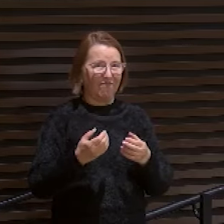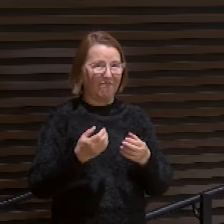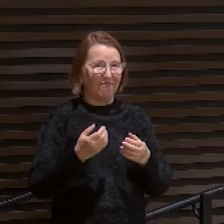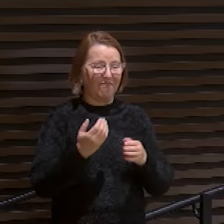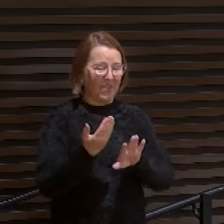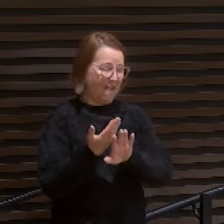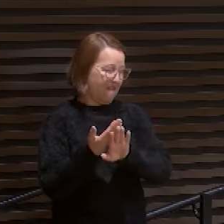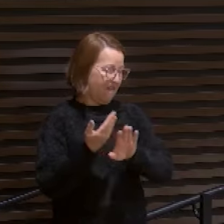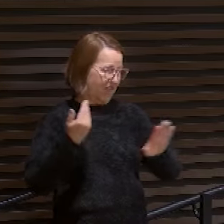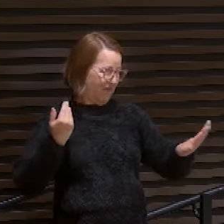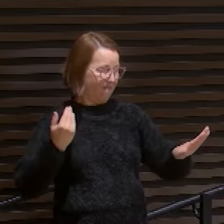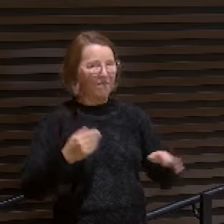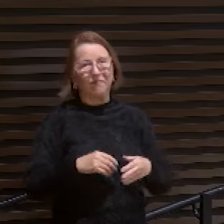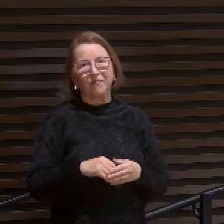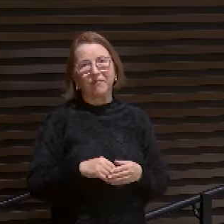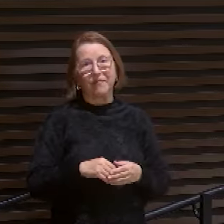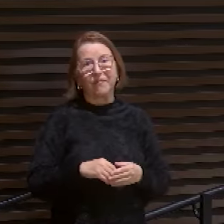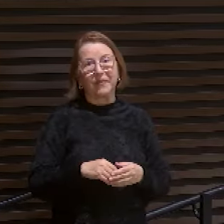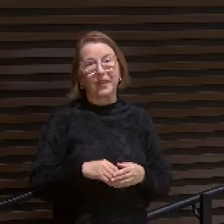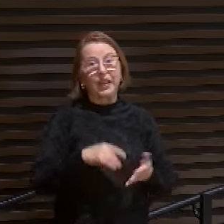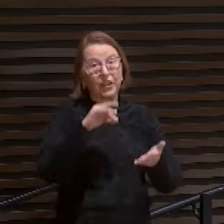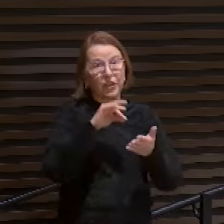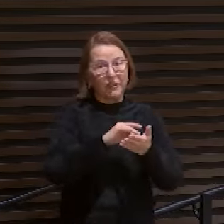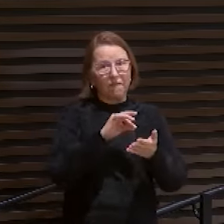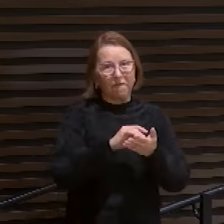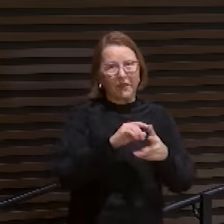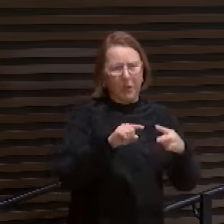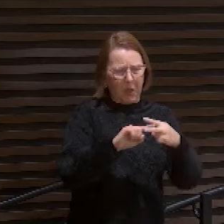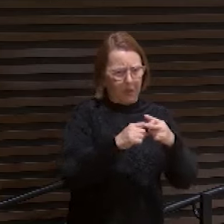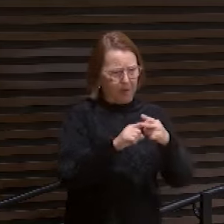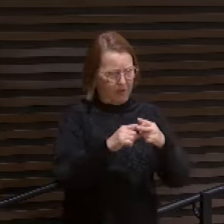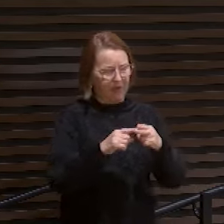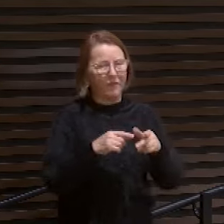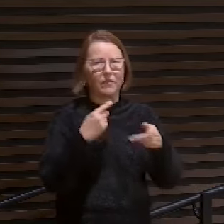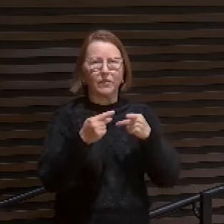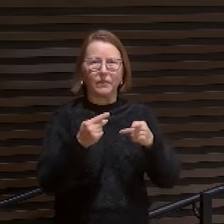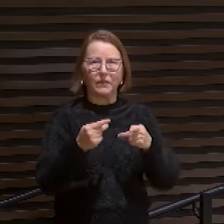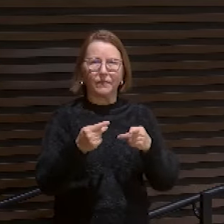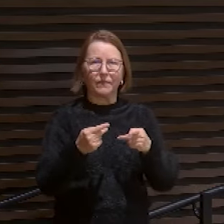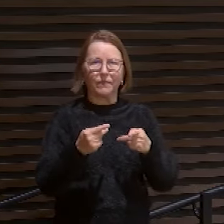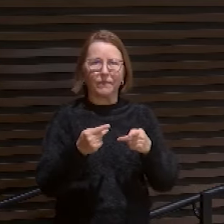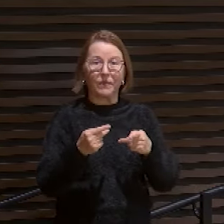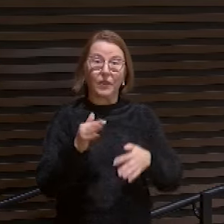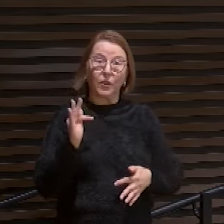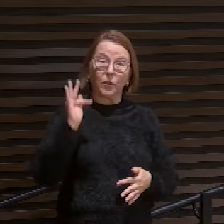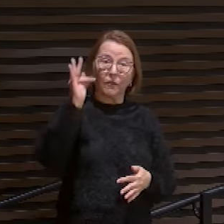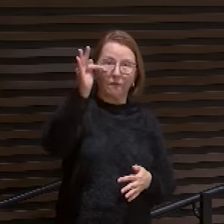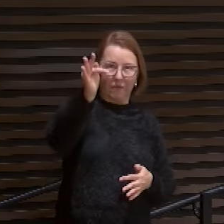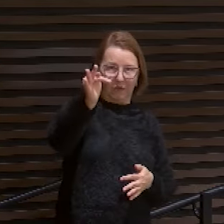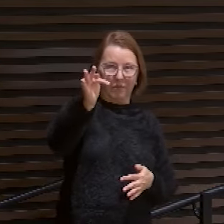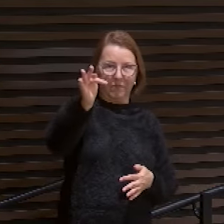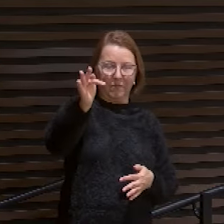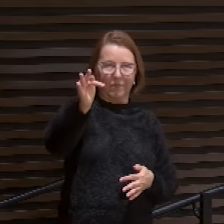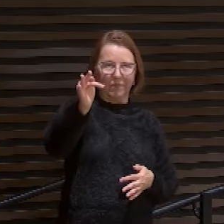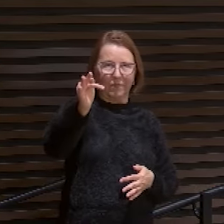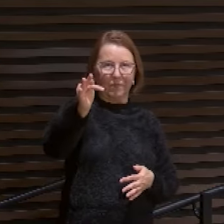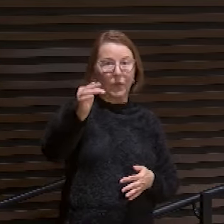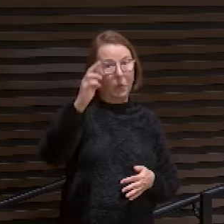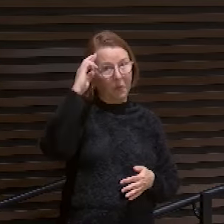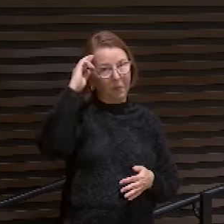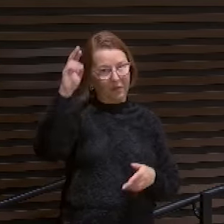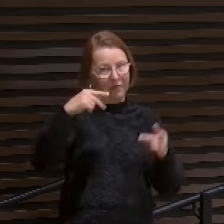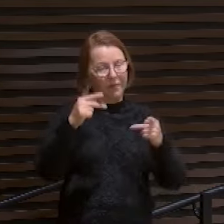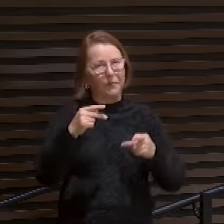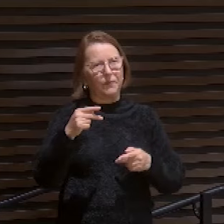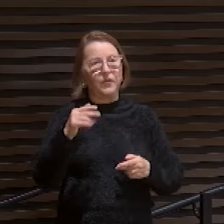Levanta uma repreensão. De fato, repreendeu-os e diz: eis aí vem dias, diz o Senhor.